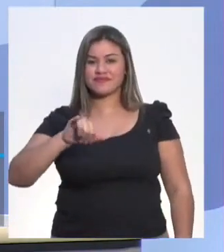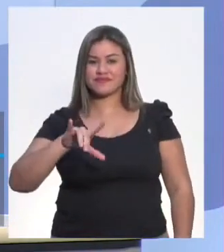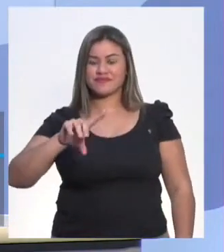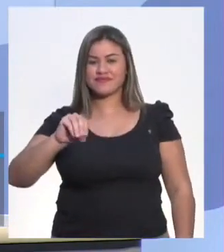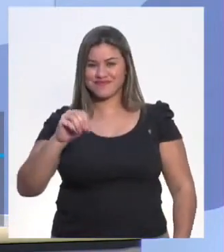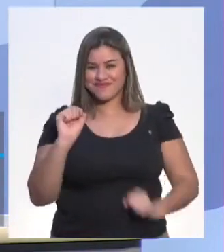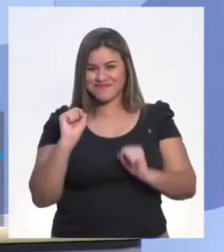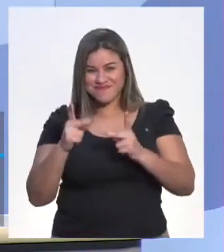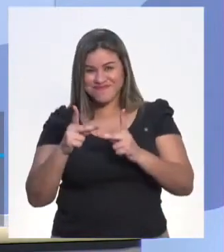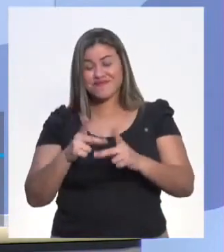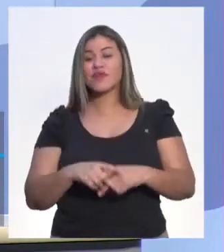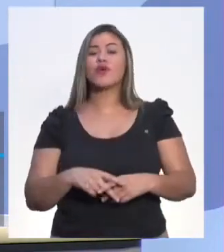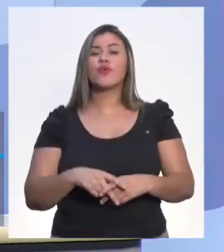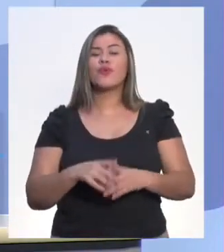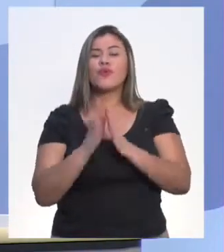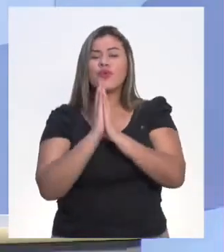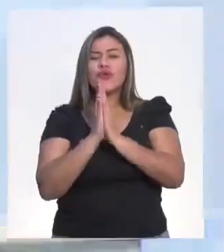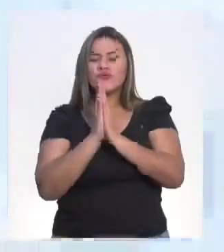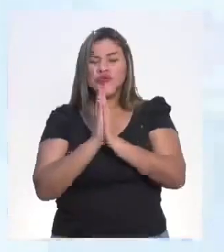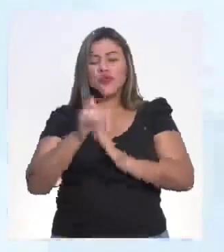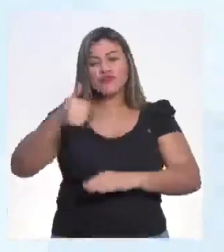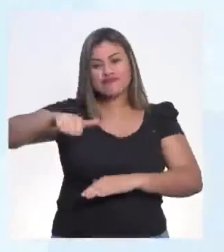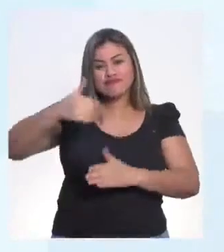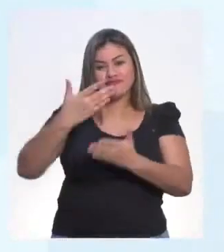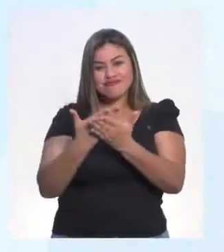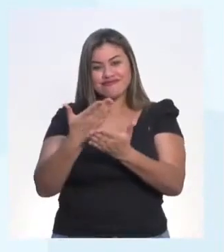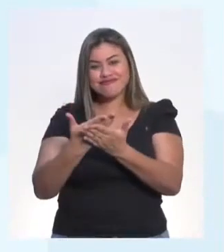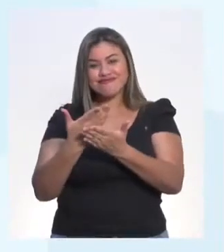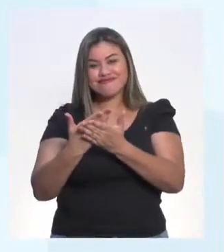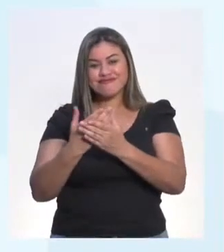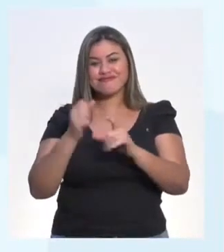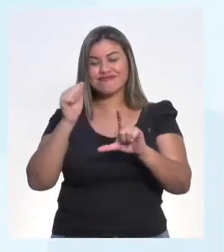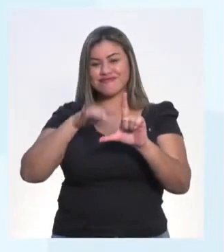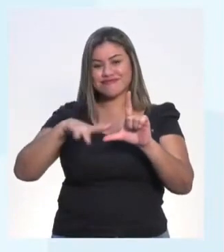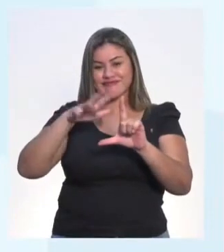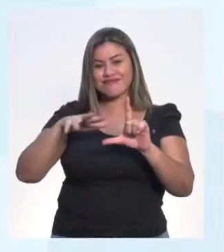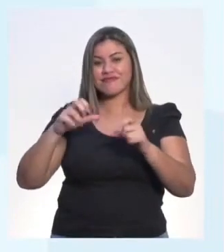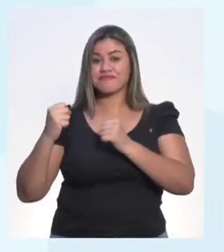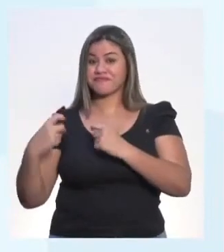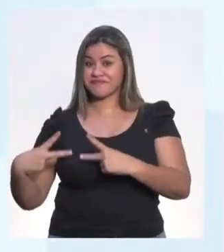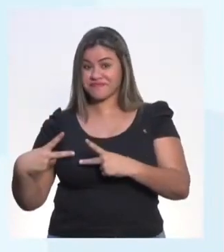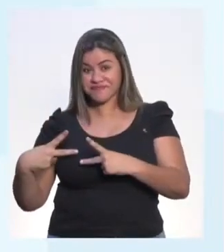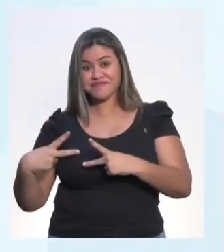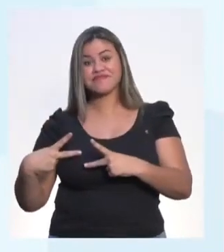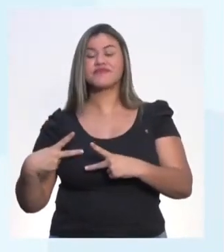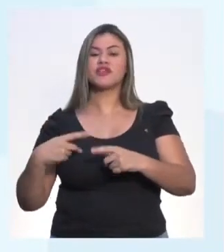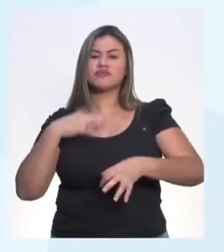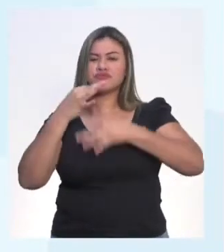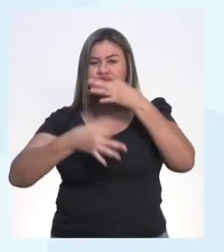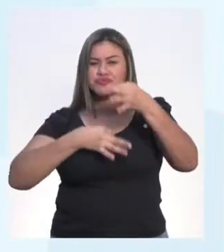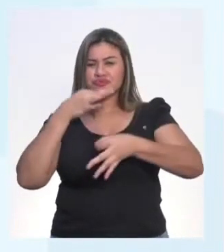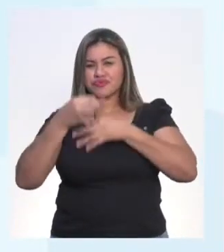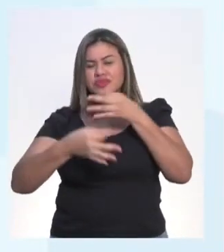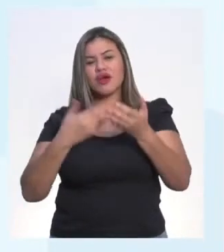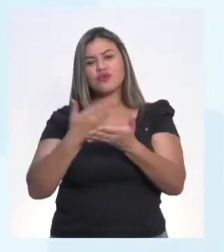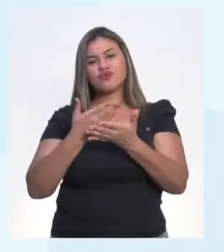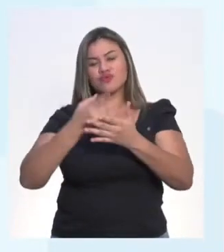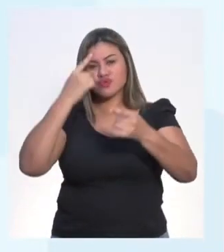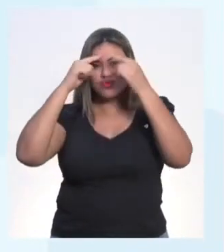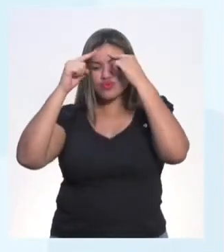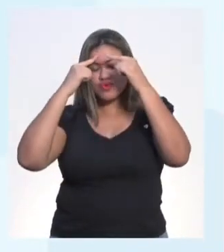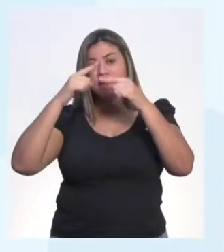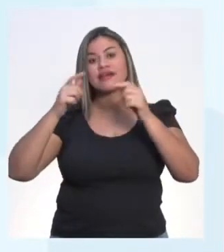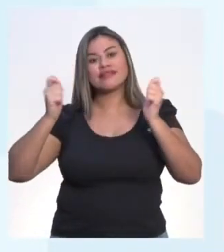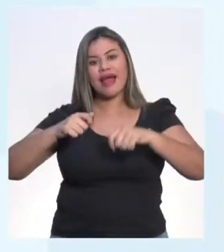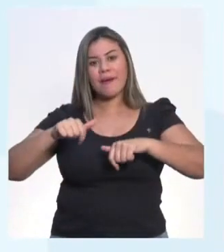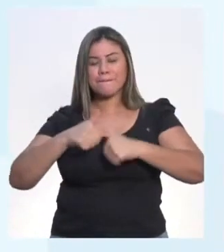bom? Pessoal, por favor, faça um comentário aí pra gente, ó. Entre nesse QR Code ou nesse link, comentem sobre a aula, suas dúvidas e o que a